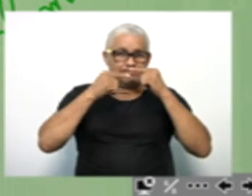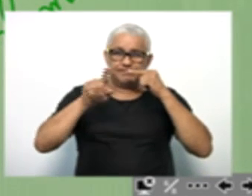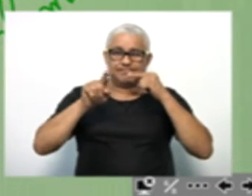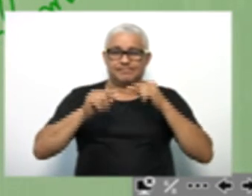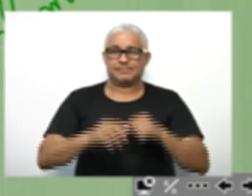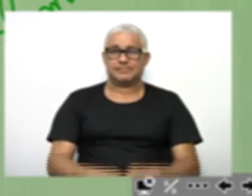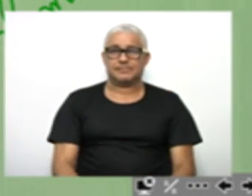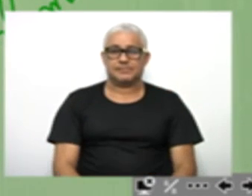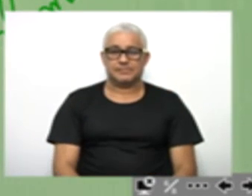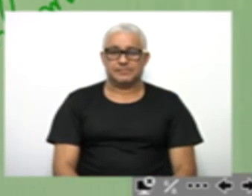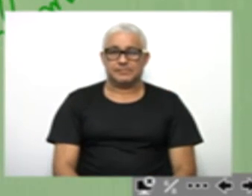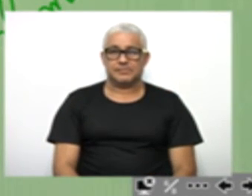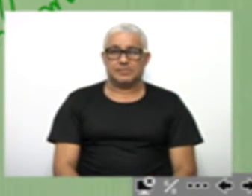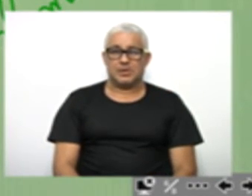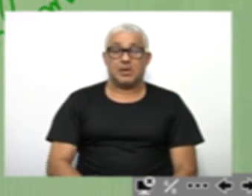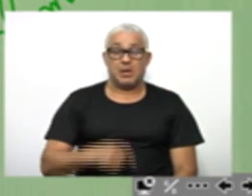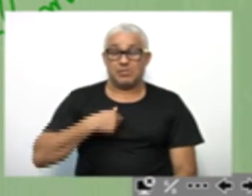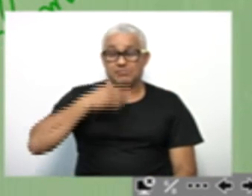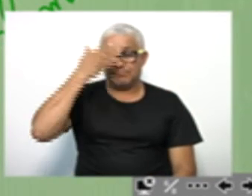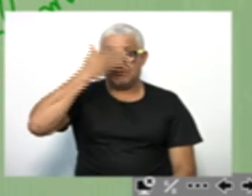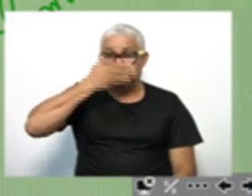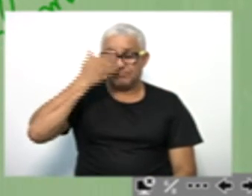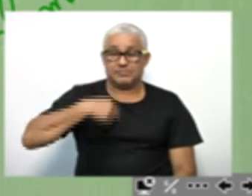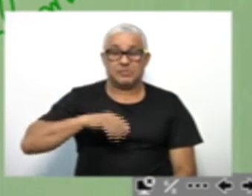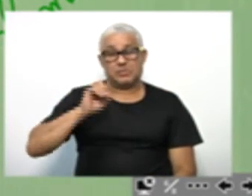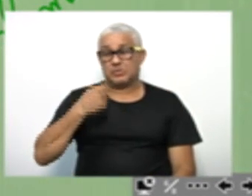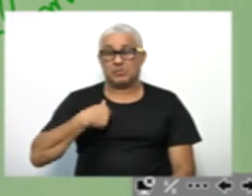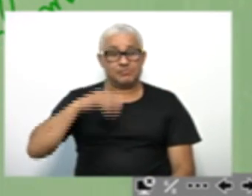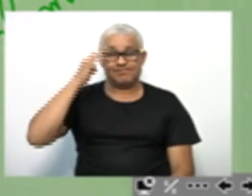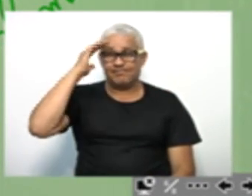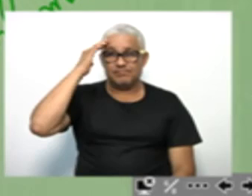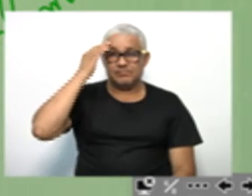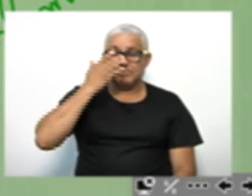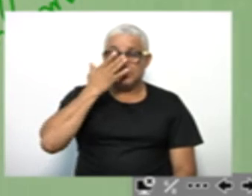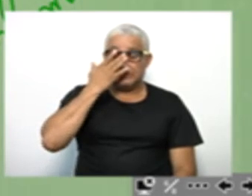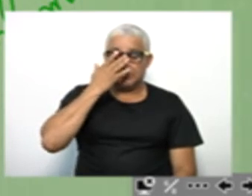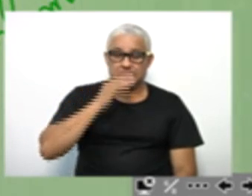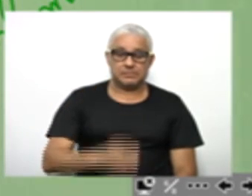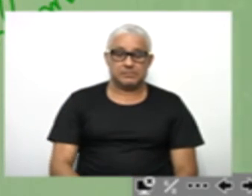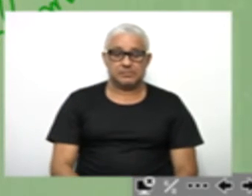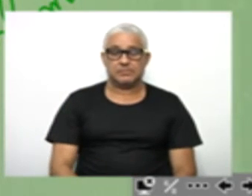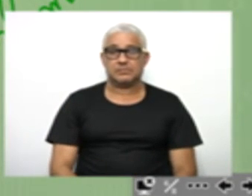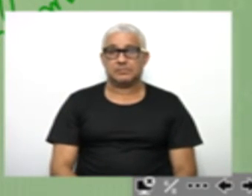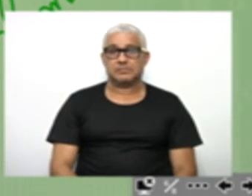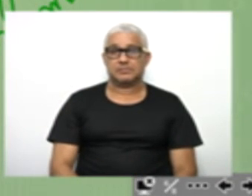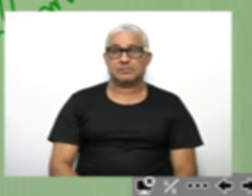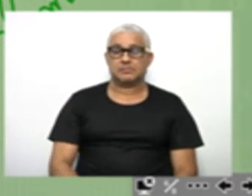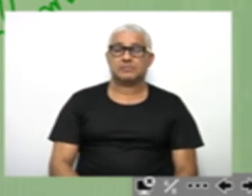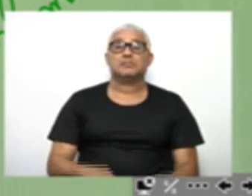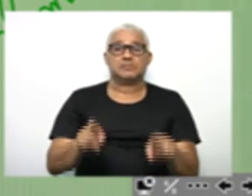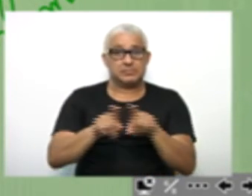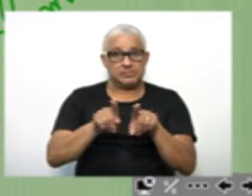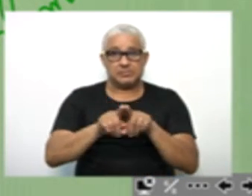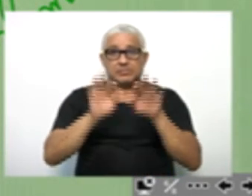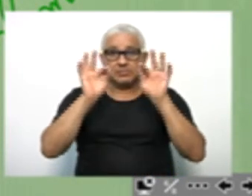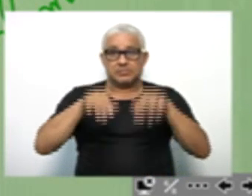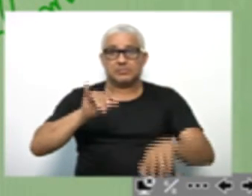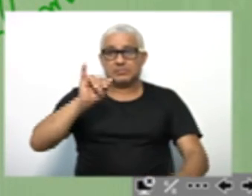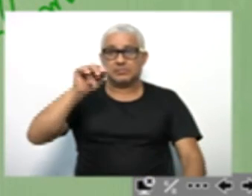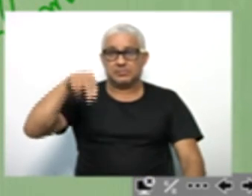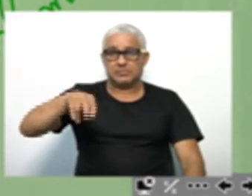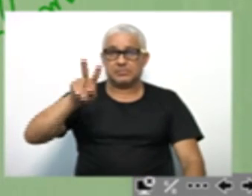não está ao seu olho, você não consegue identificar. E por fim, a questão dos investimentos financeiros, que você